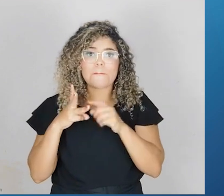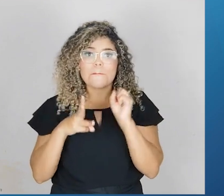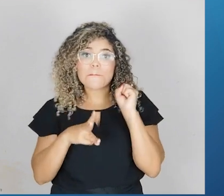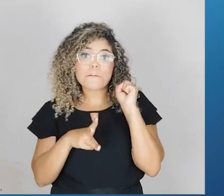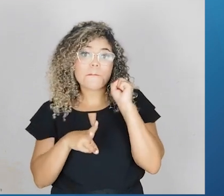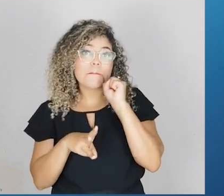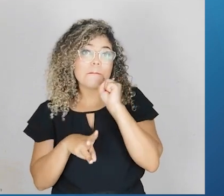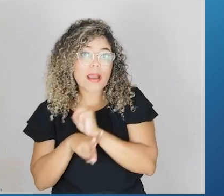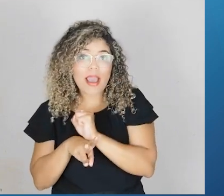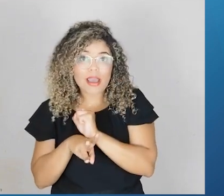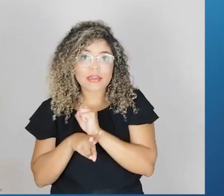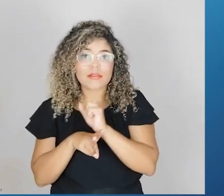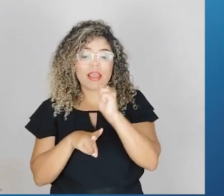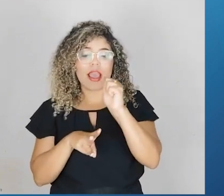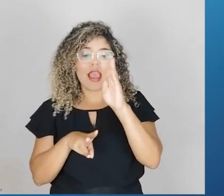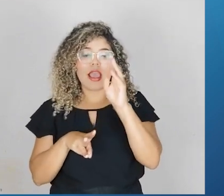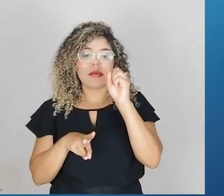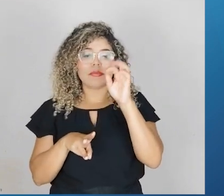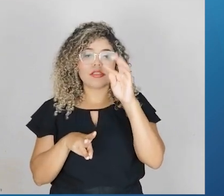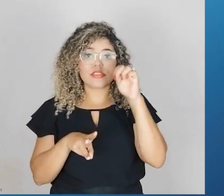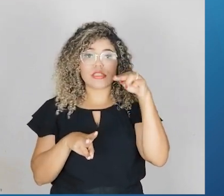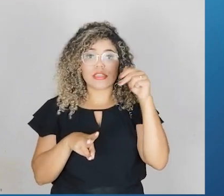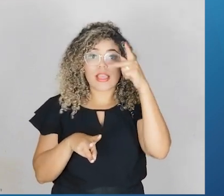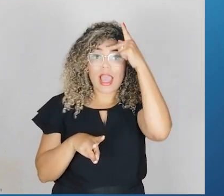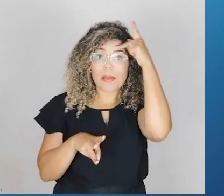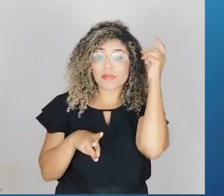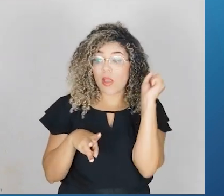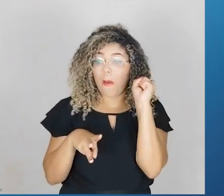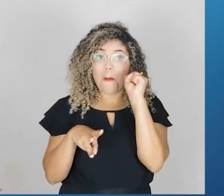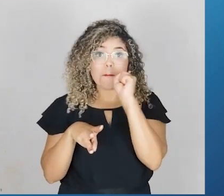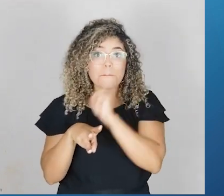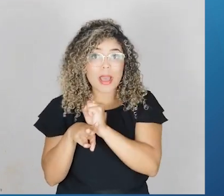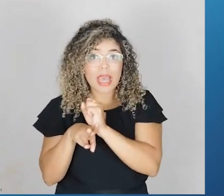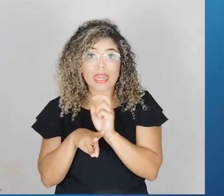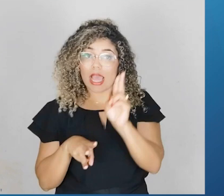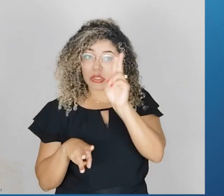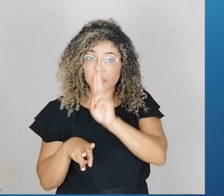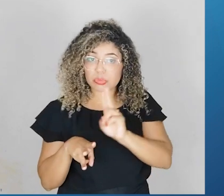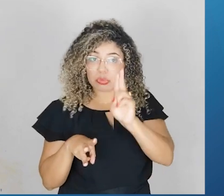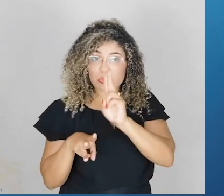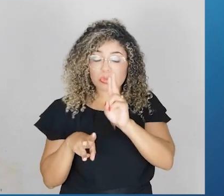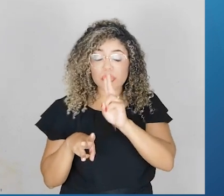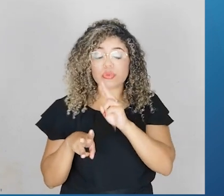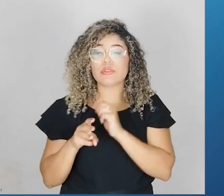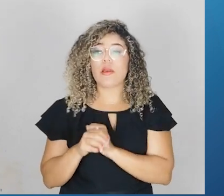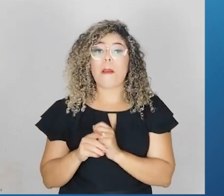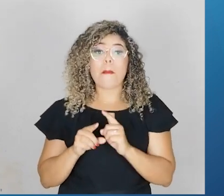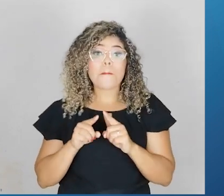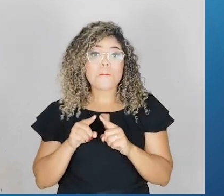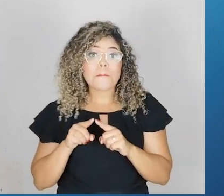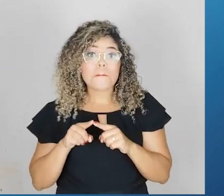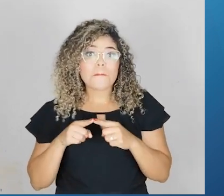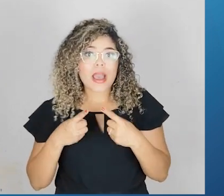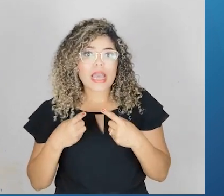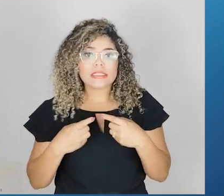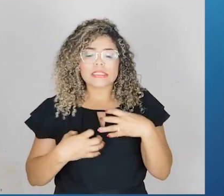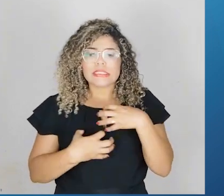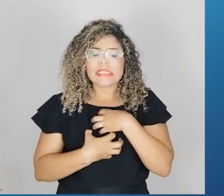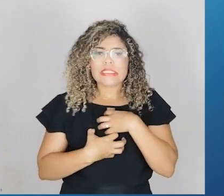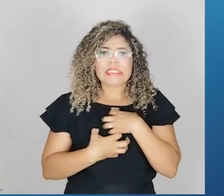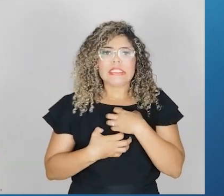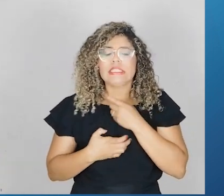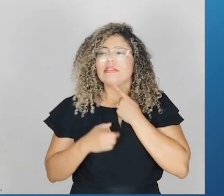nesse momento, nós temos aqui um indivíduo que cessa o uso dessa substância e aí acaba tendo sintomas